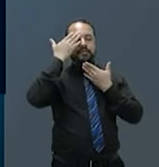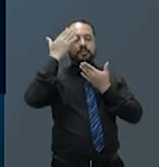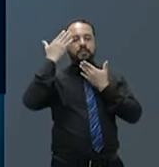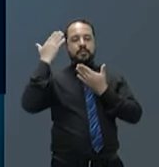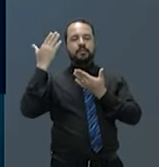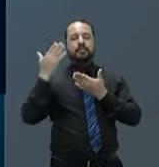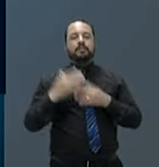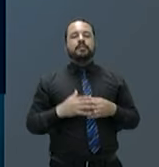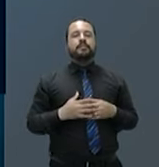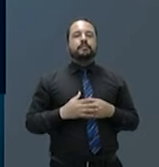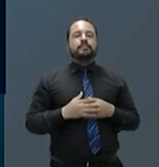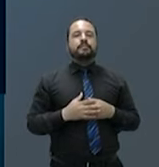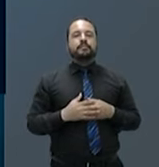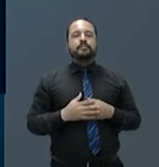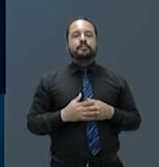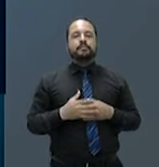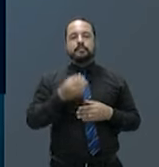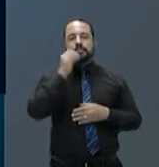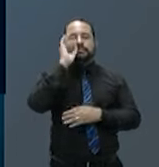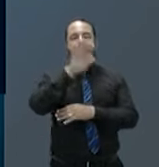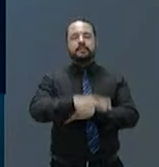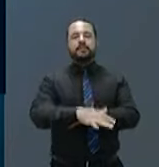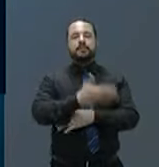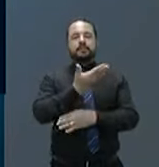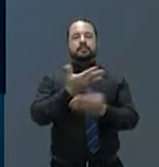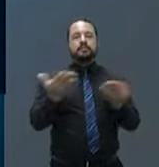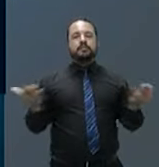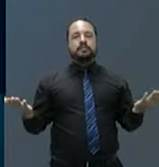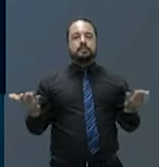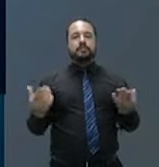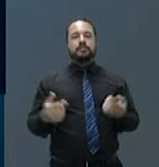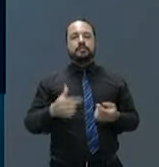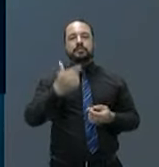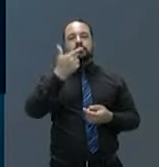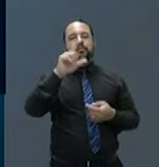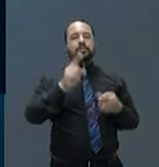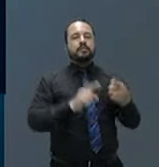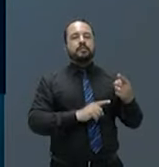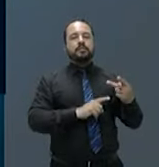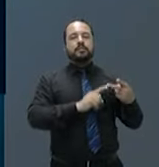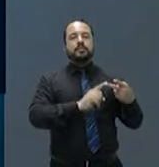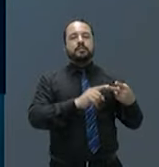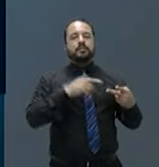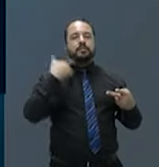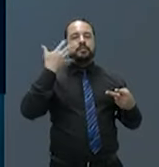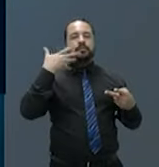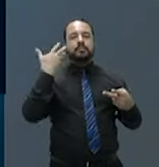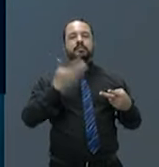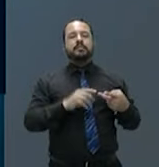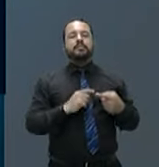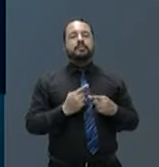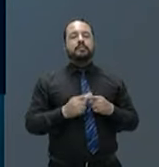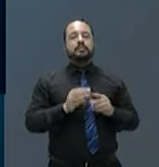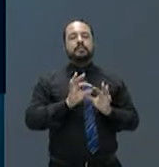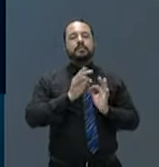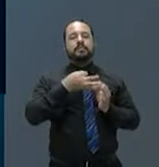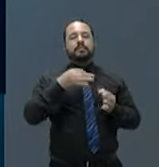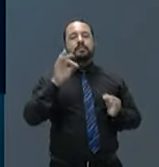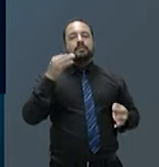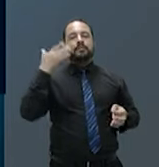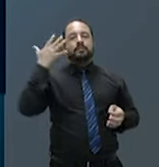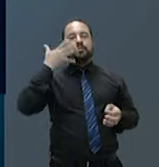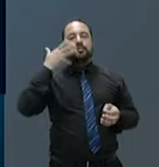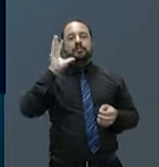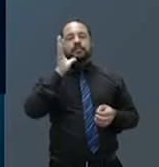tarde. Boa tarde. Antes de passar à próxima sustentação oral, porque será um pouco mais demorada, temos condição, acho que